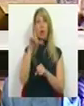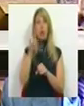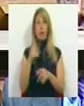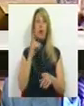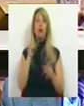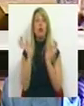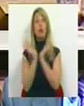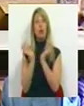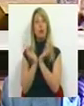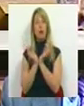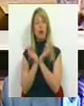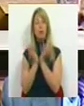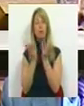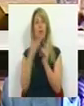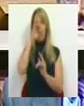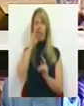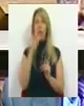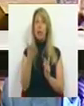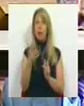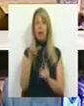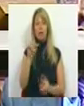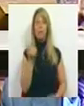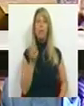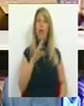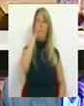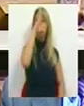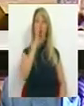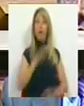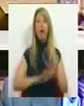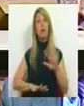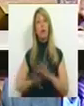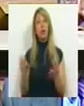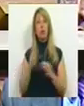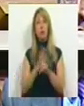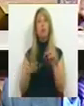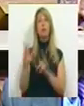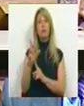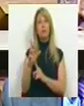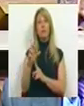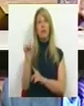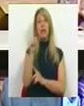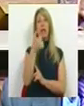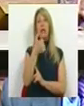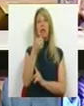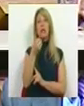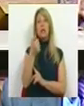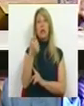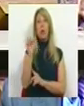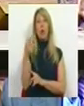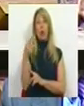Social. Para lembrar, também o anterior Governo procedeu à sua subida para os 505 euros